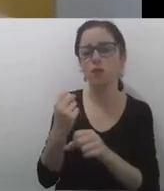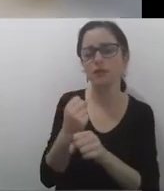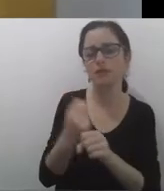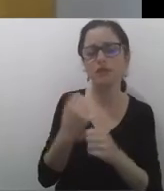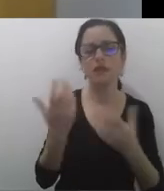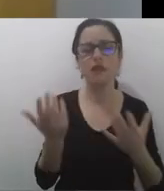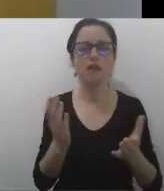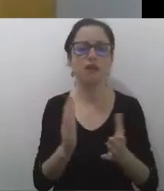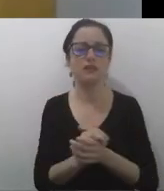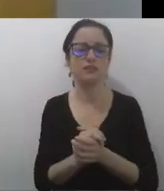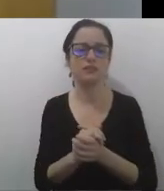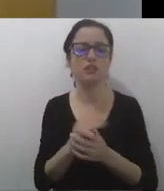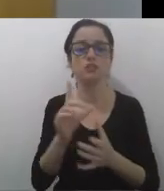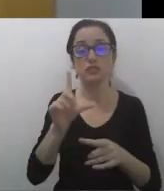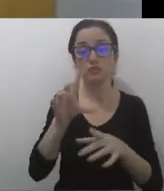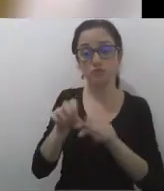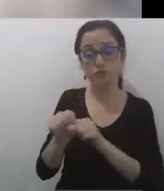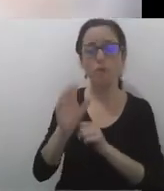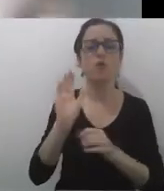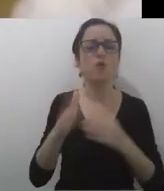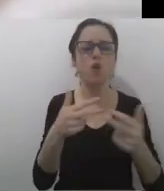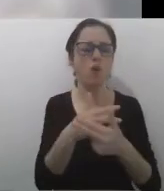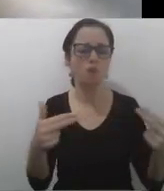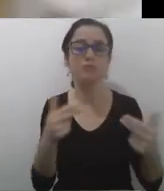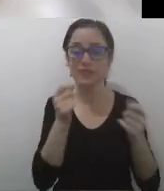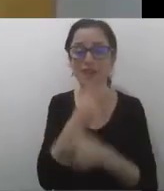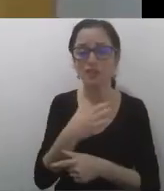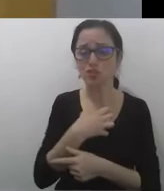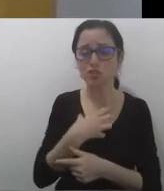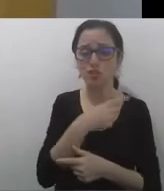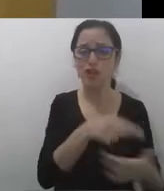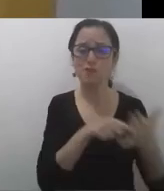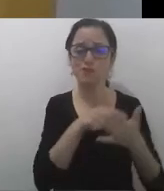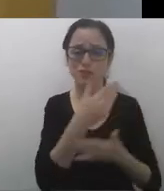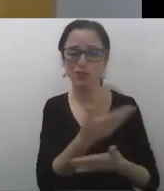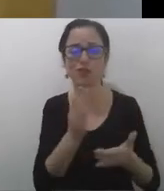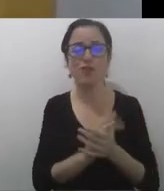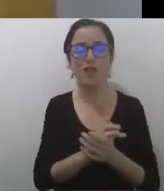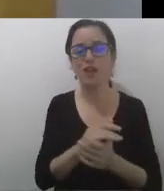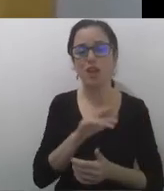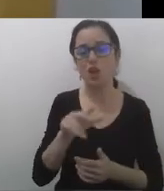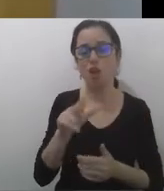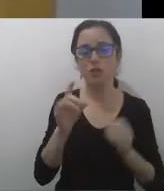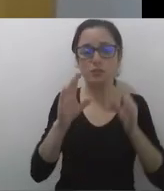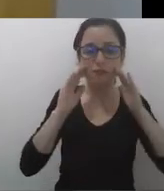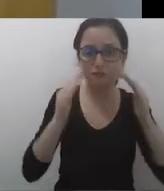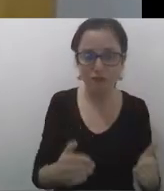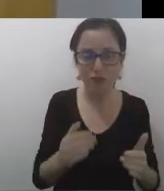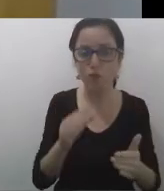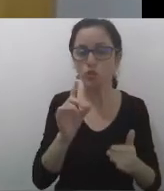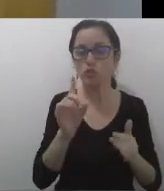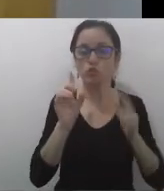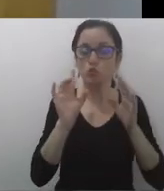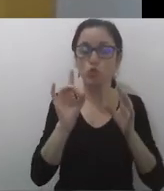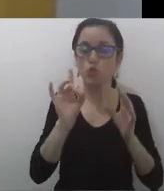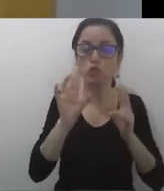um contabilista. Você pode sair qualquer coisa. É engraçado a maneira como ele apresenta. Não é uma especialidade, não é